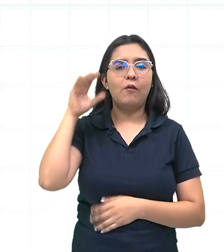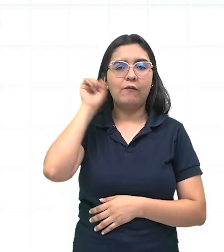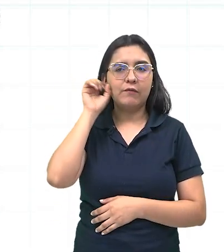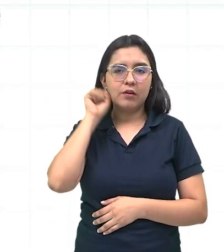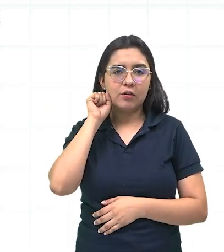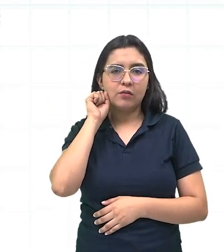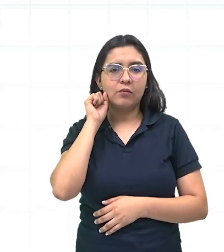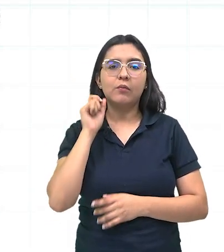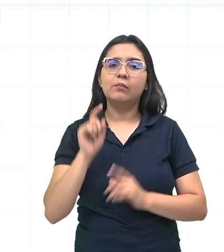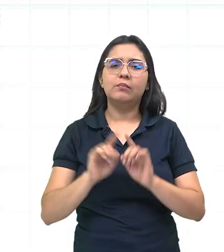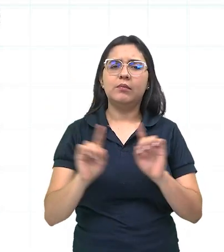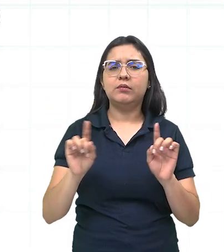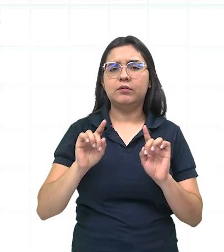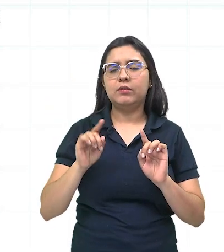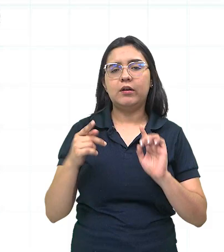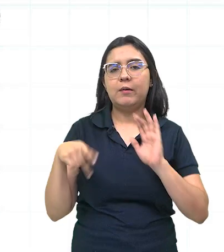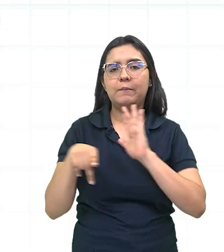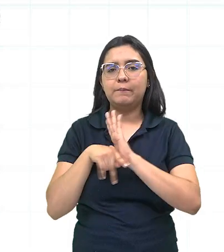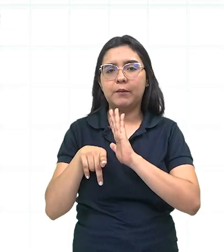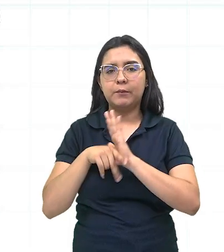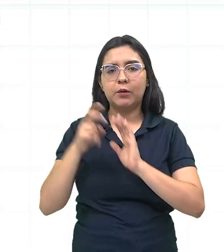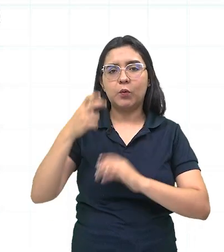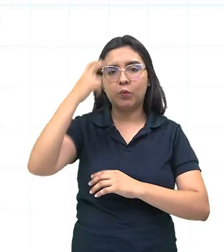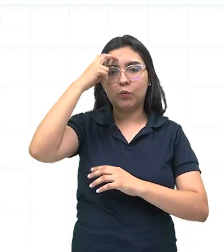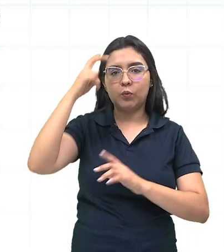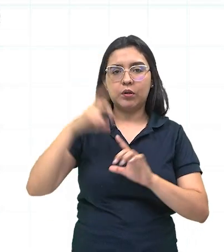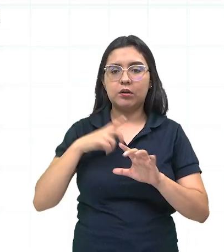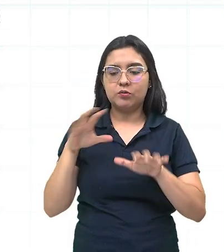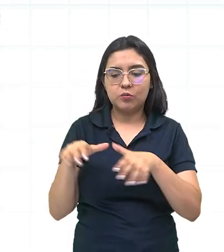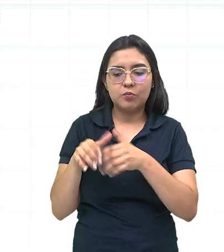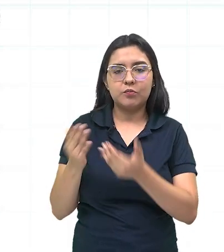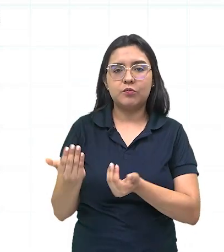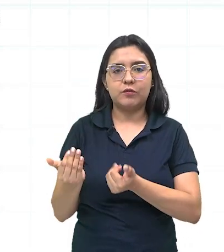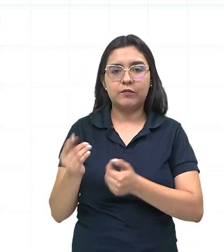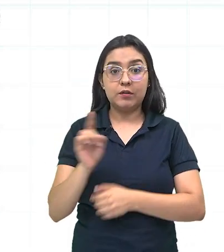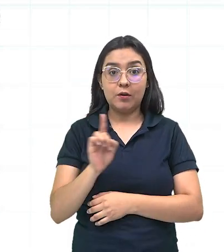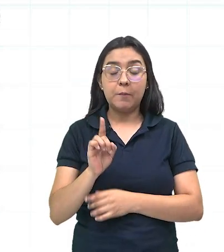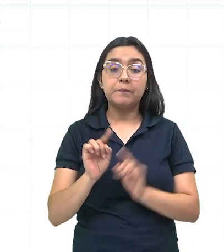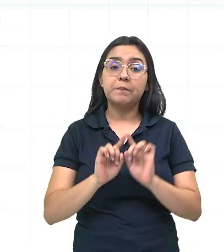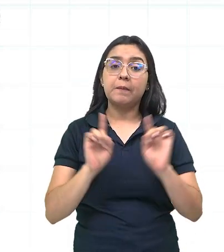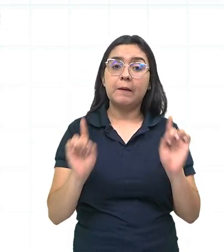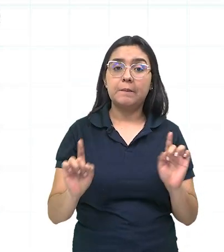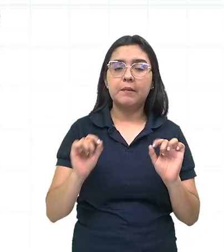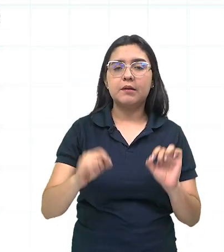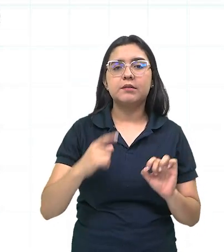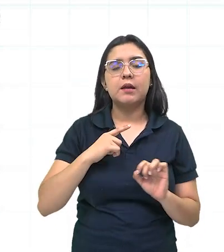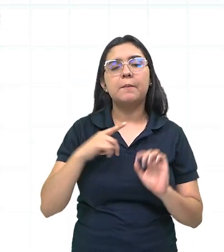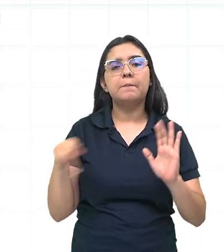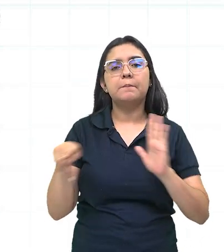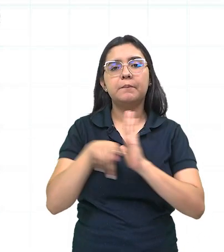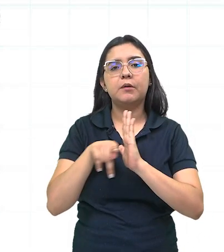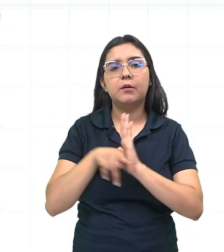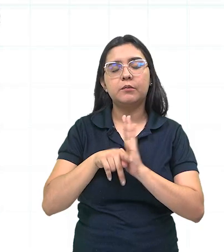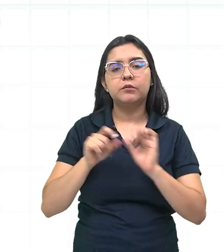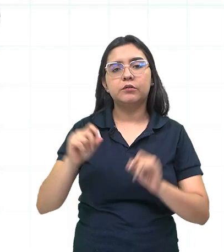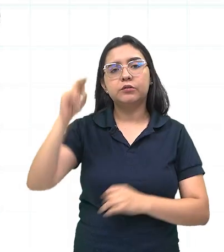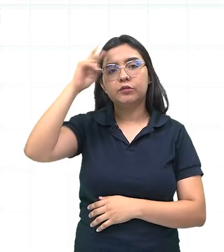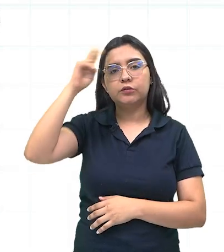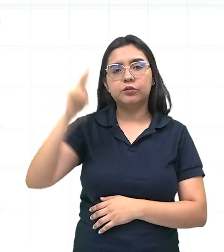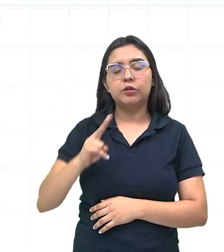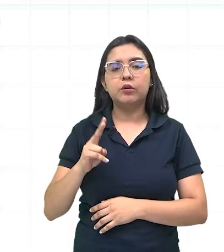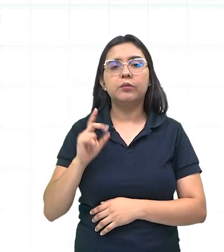outros lugares. Não é muito comum da cultura juvenil o bolero, né? Mas faz parte, né, de uma história onde